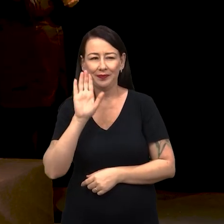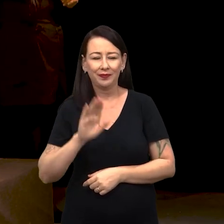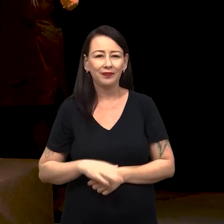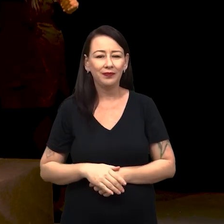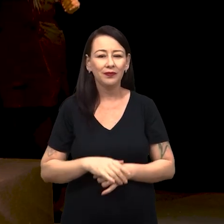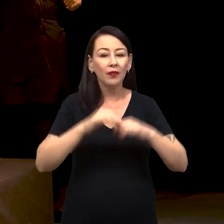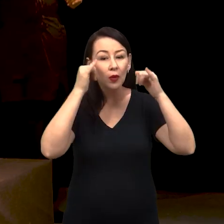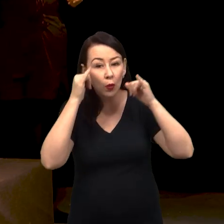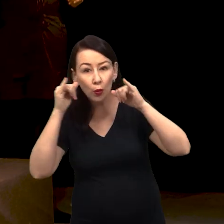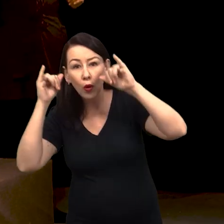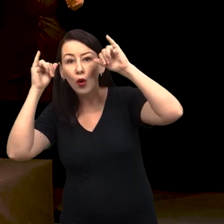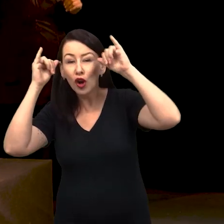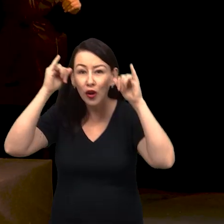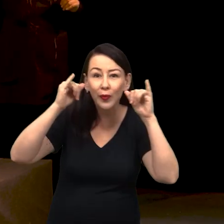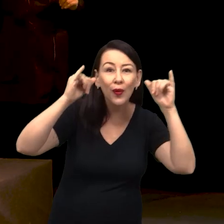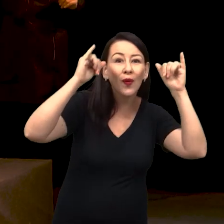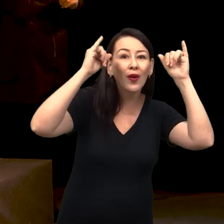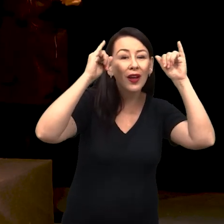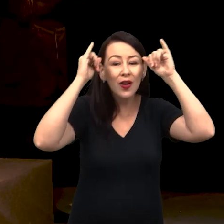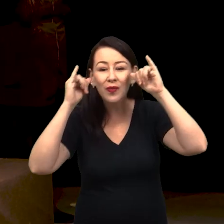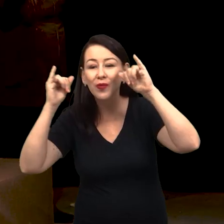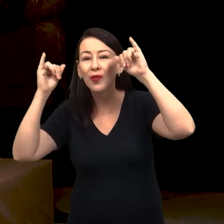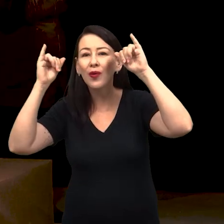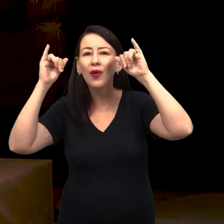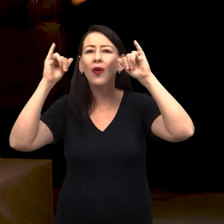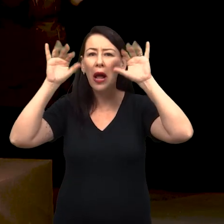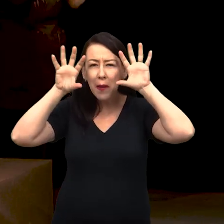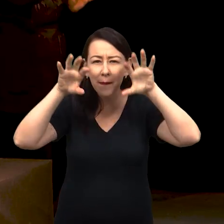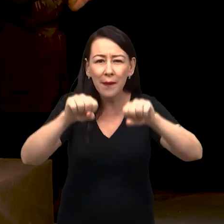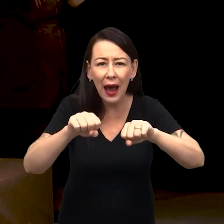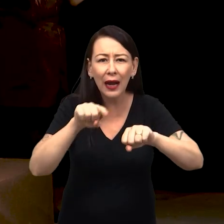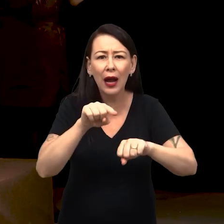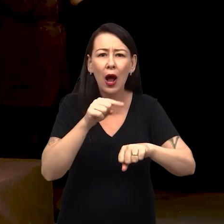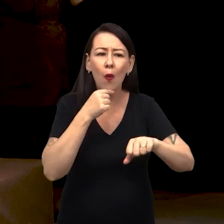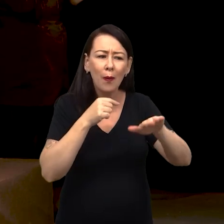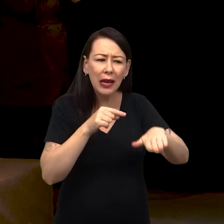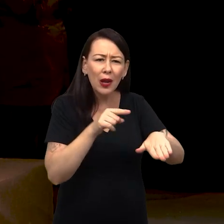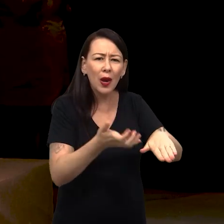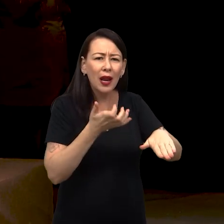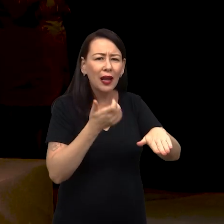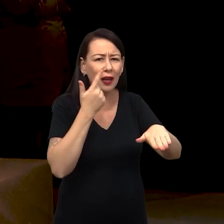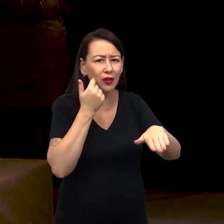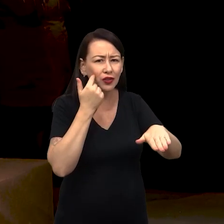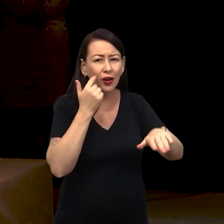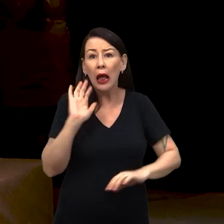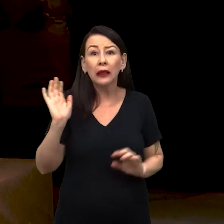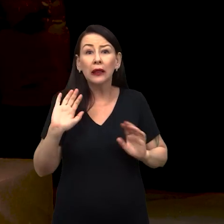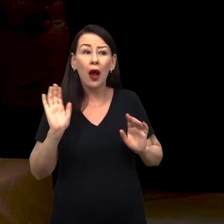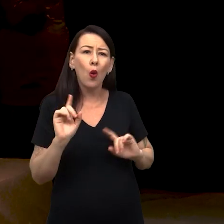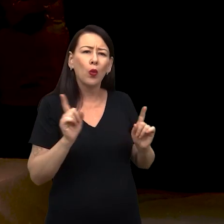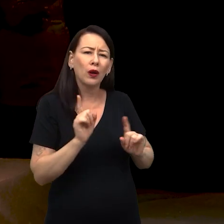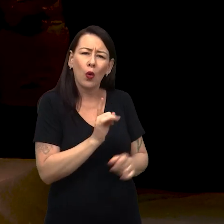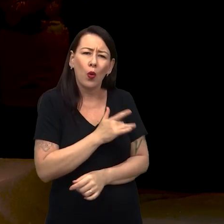Boi, boi, boi de currá, pega menino que ele quer chorar. Não, não,